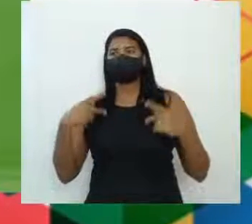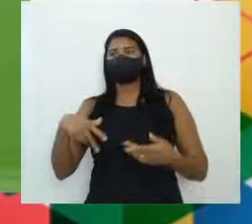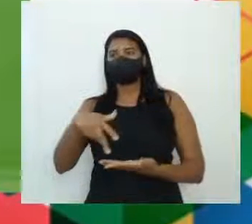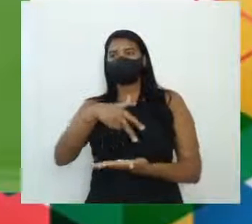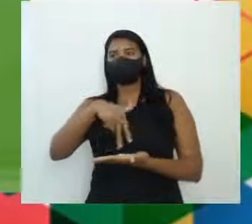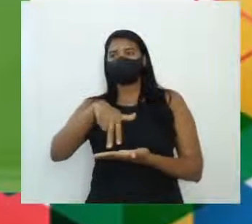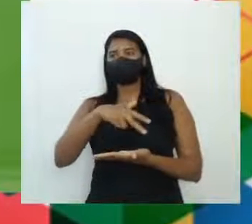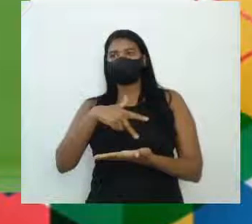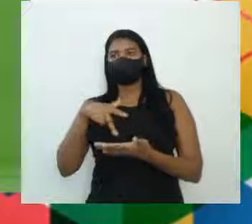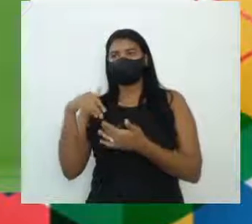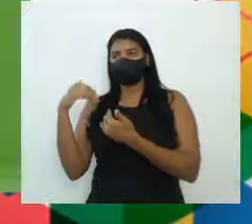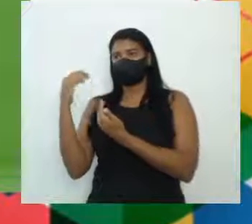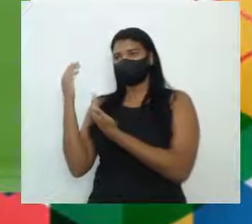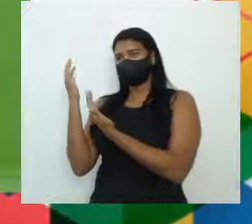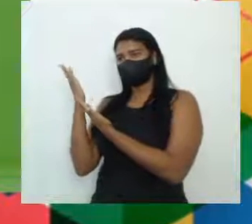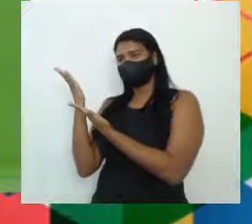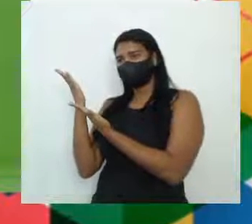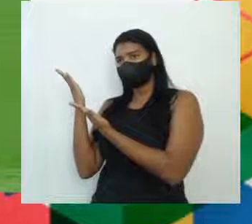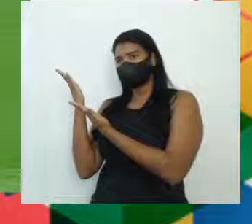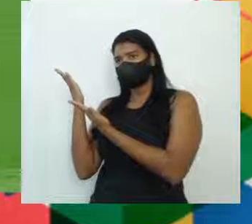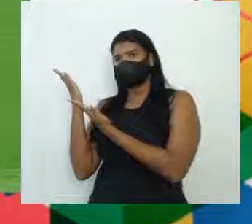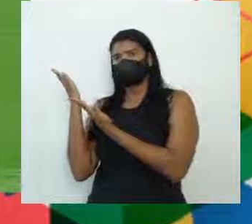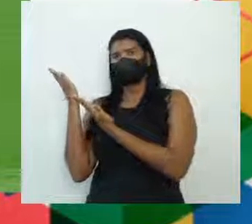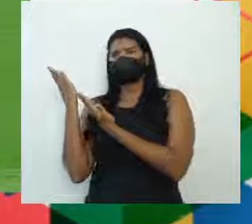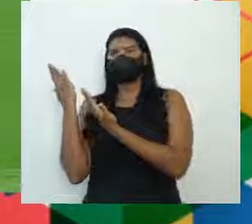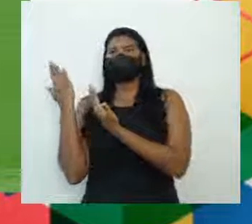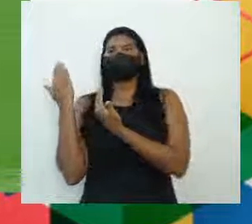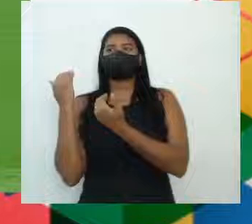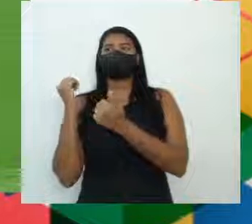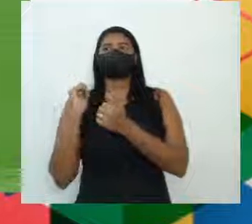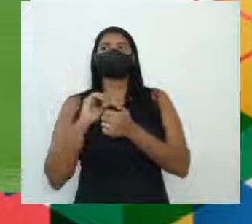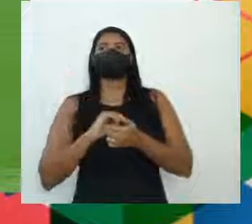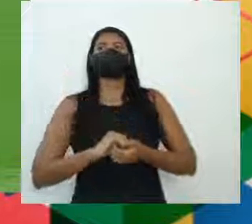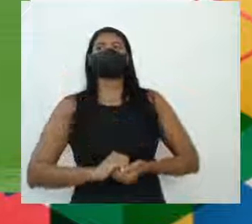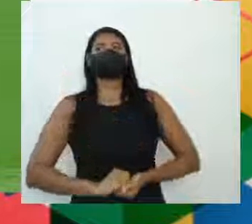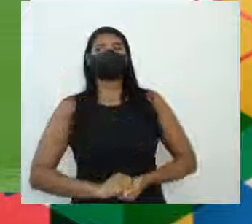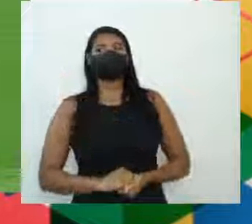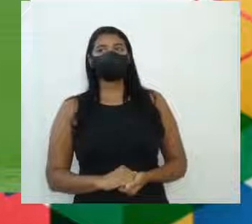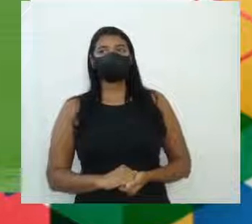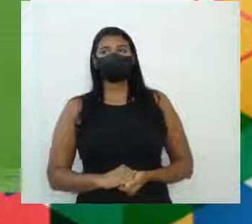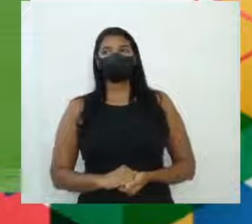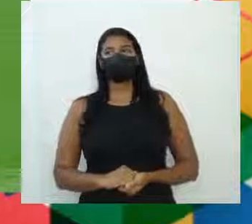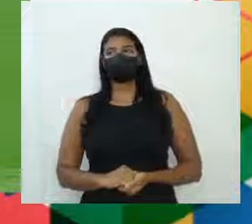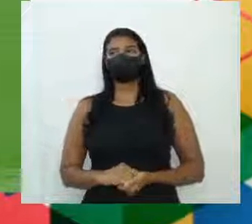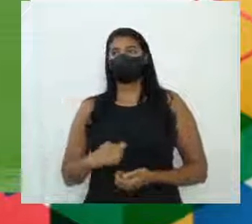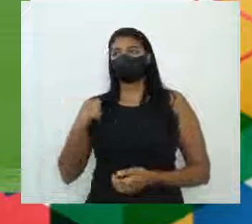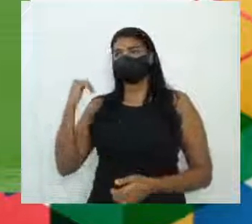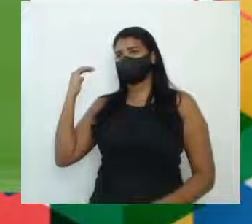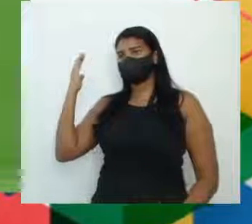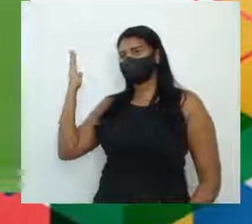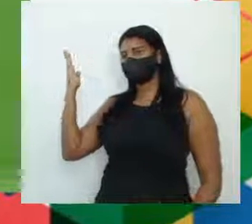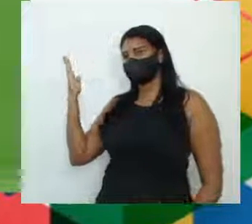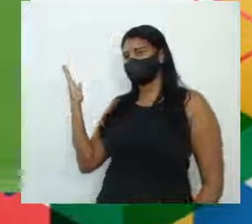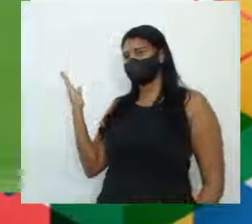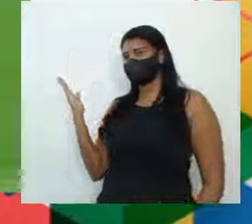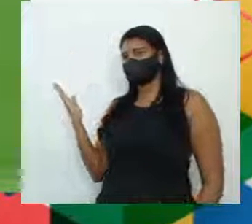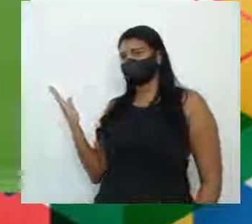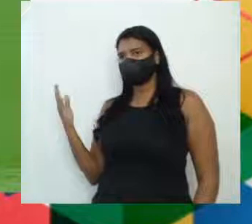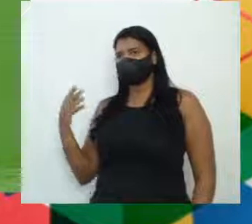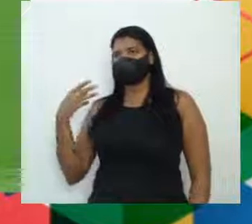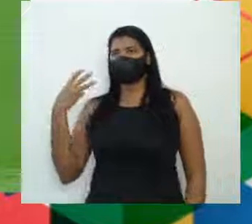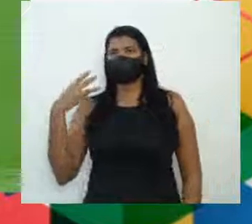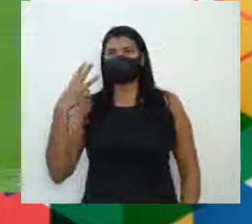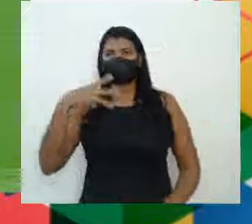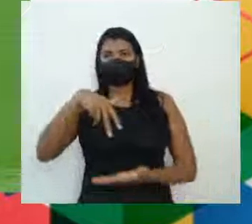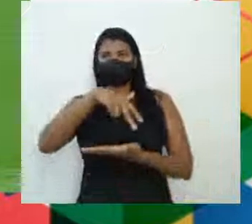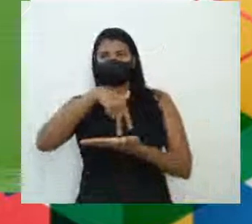dança de forma crítica e não linear. E aí a gente está vendo 3 tipos de